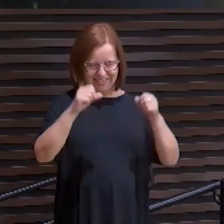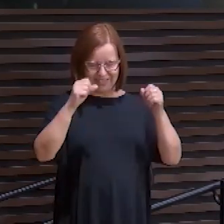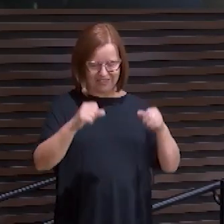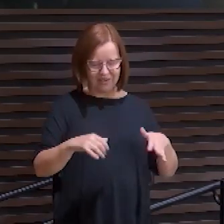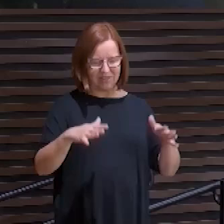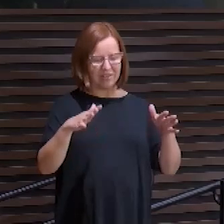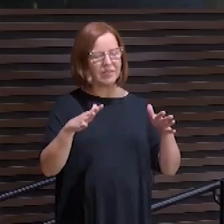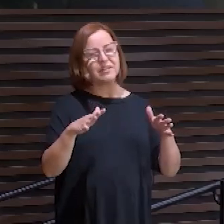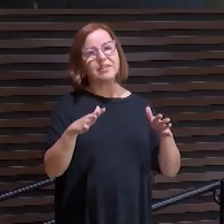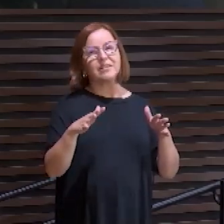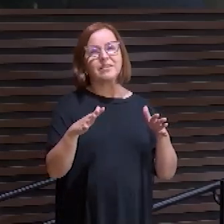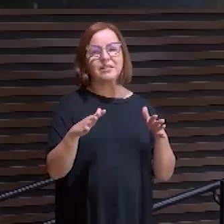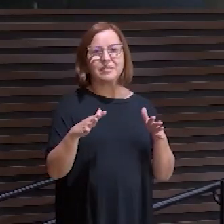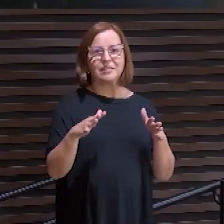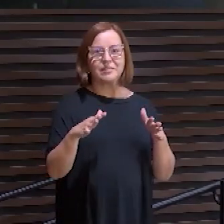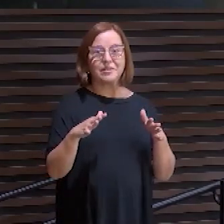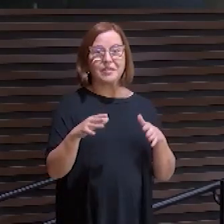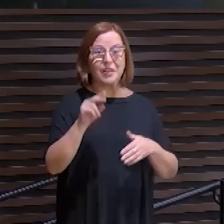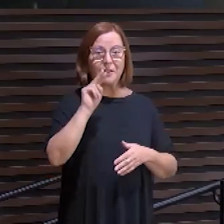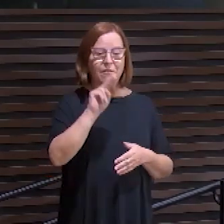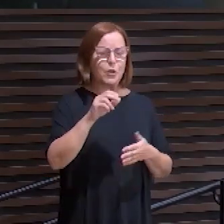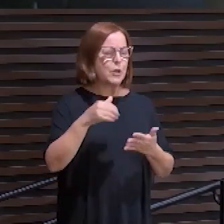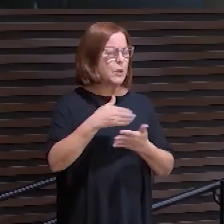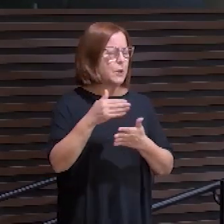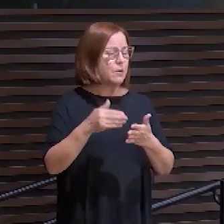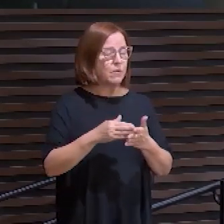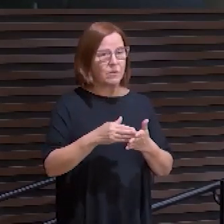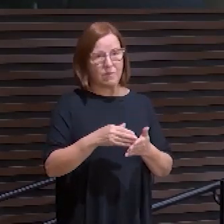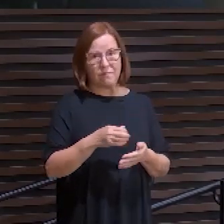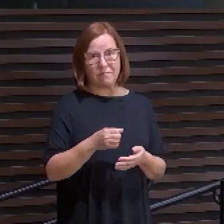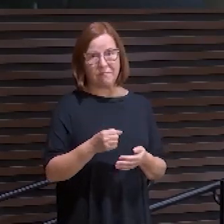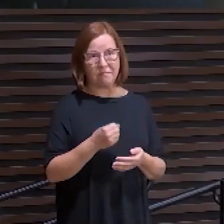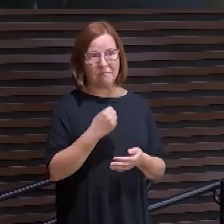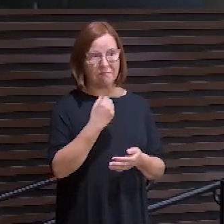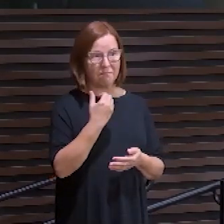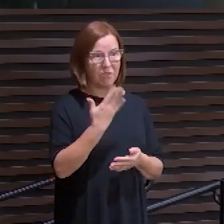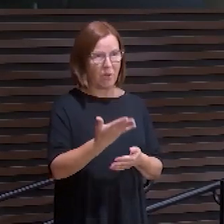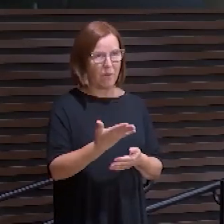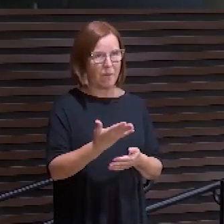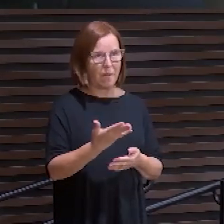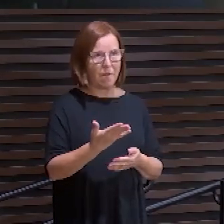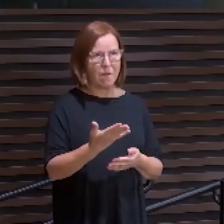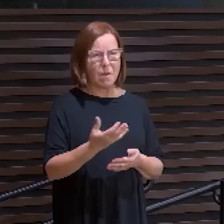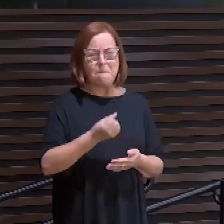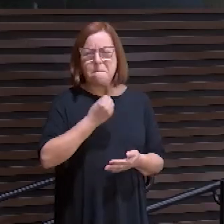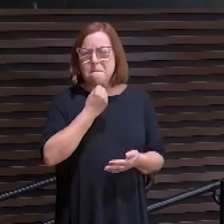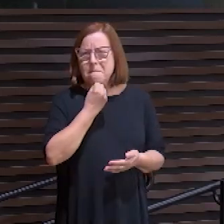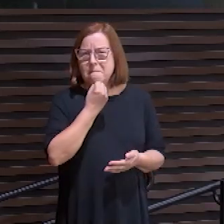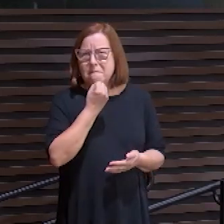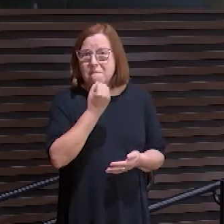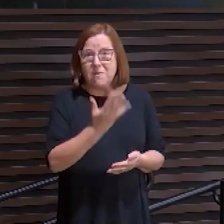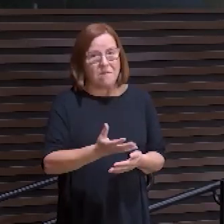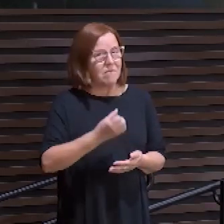ele viu que tudo era bom. Aliás, não era bom, era muito bom.